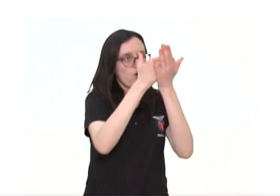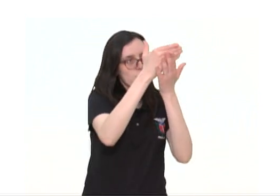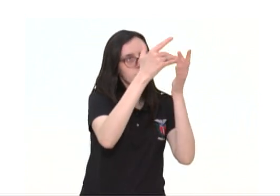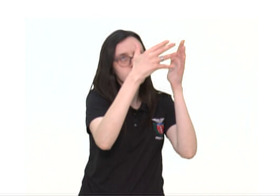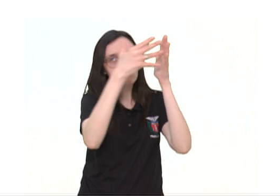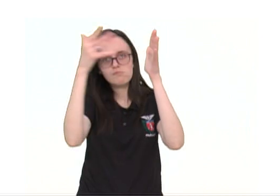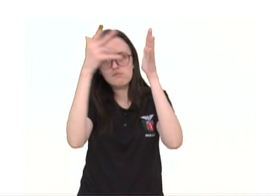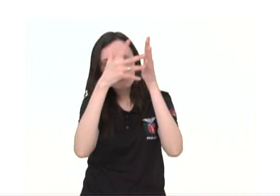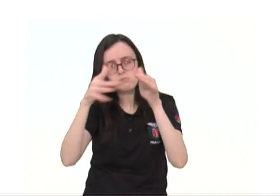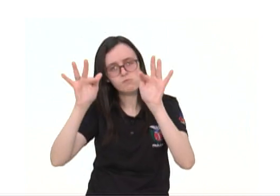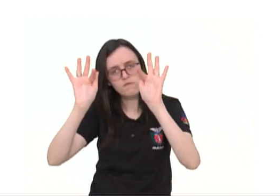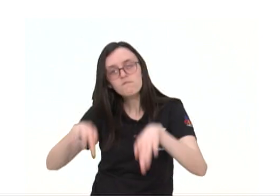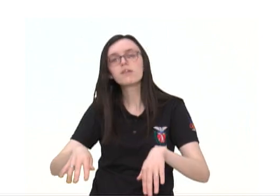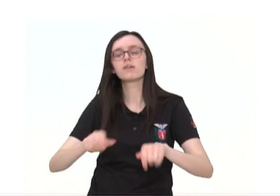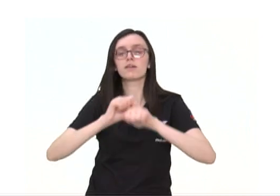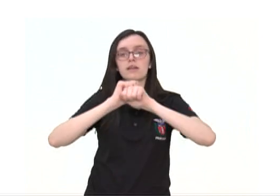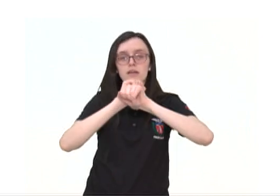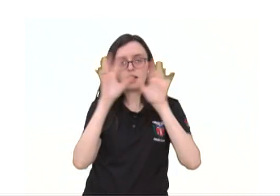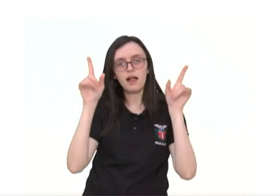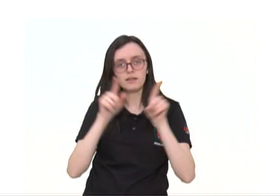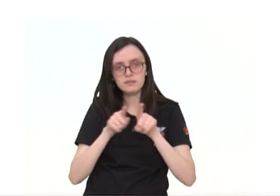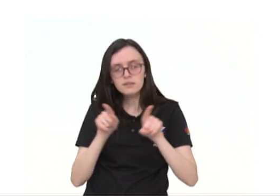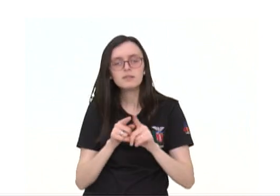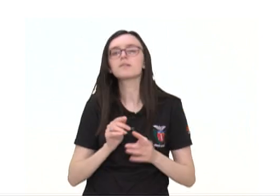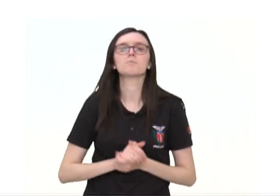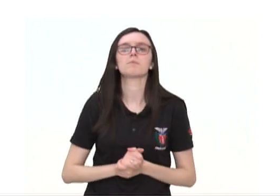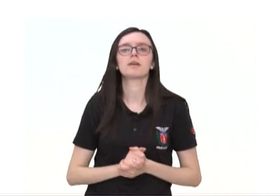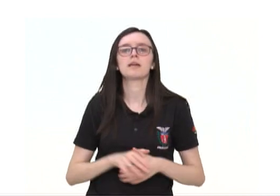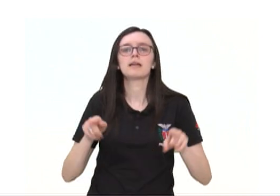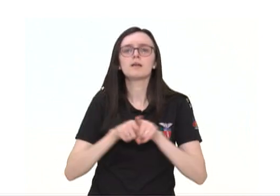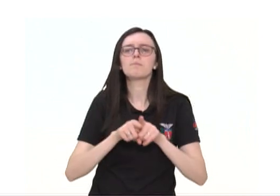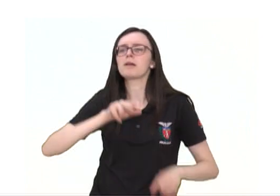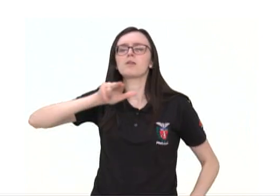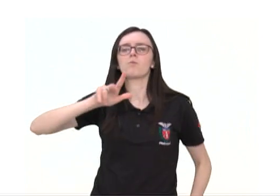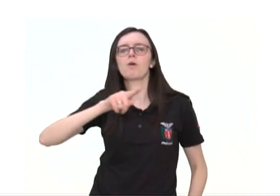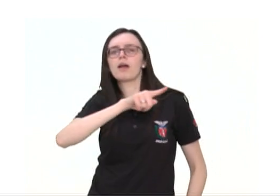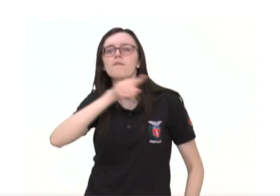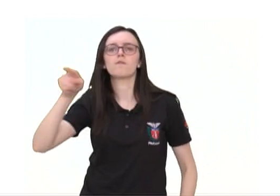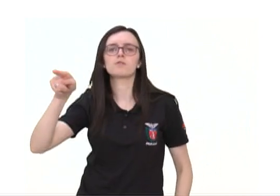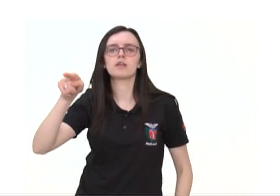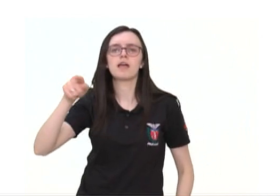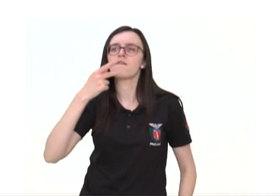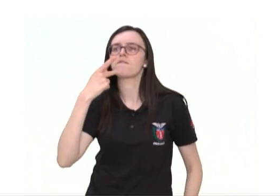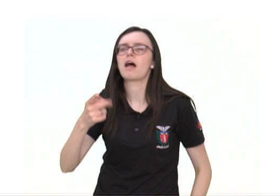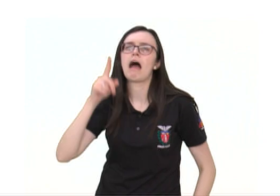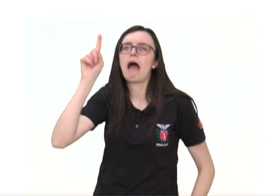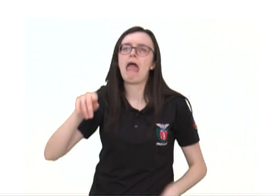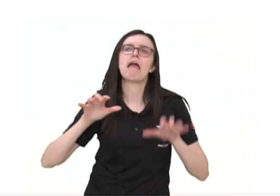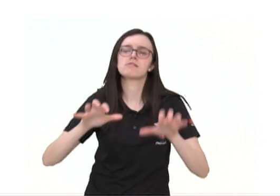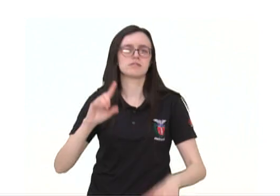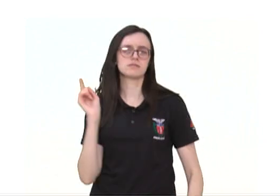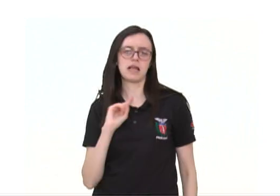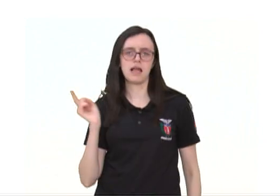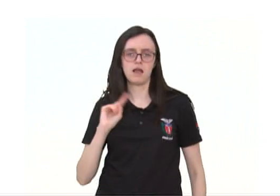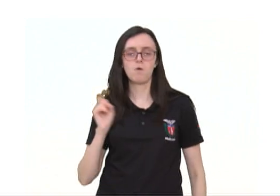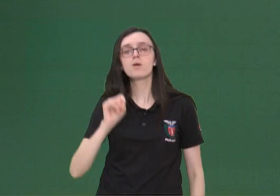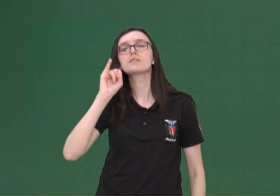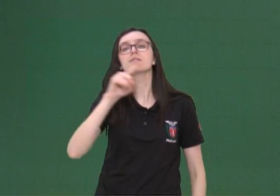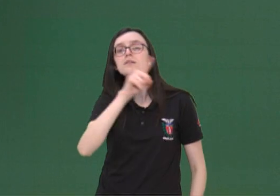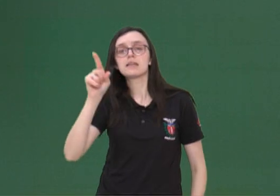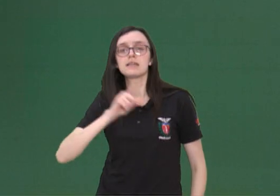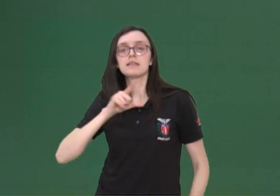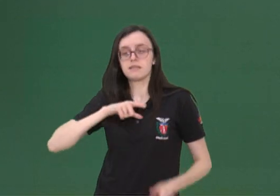fim, que tenha clareza, né? E não como se vocês estivessem falando, ah, resenha é isso. Não. Se você